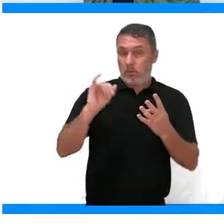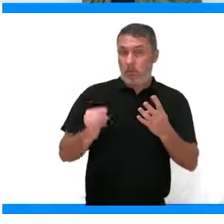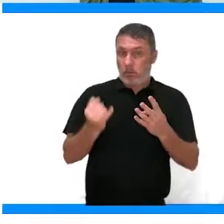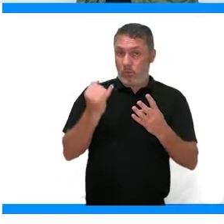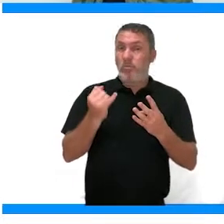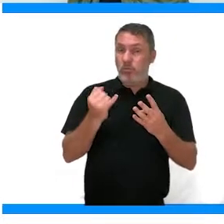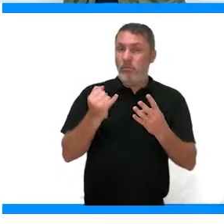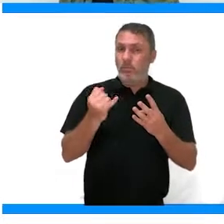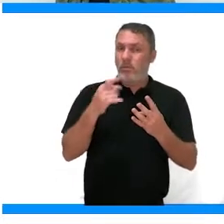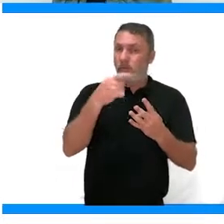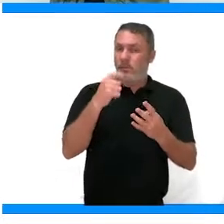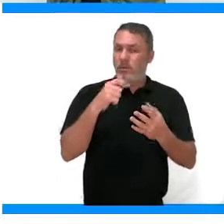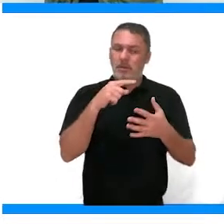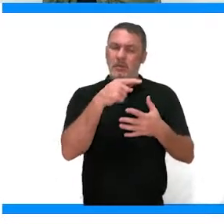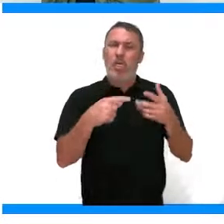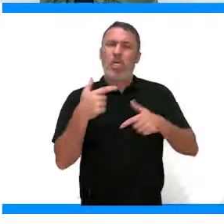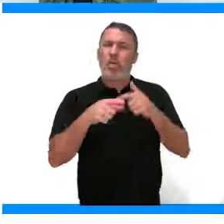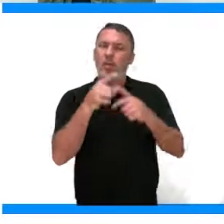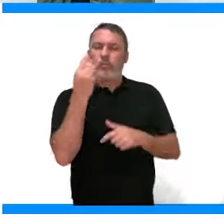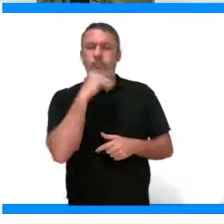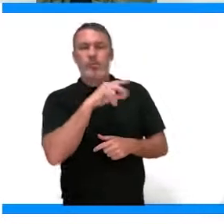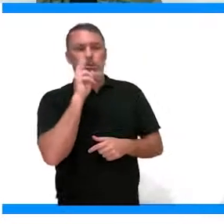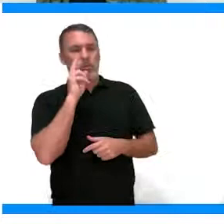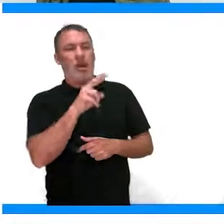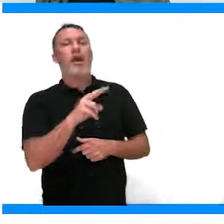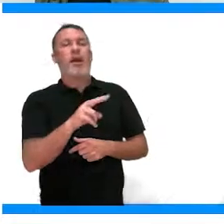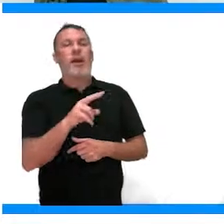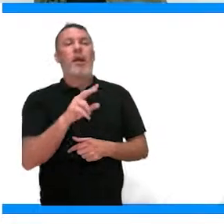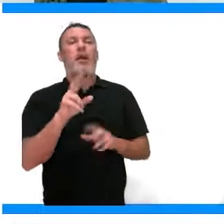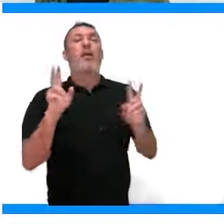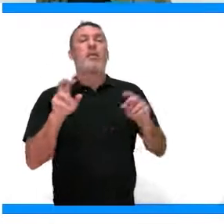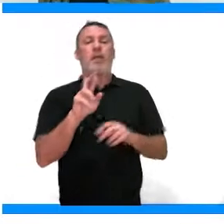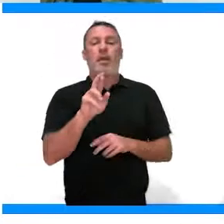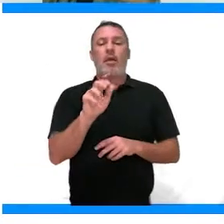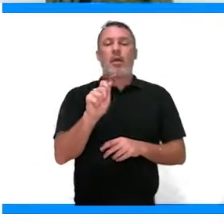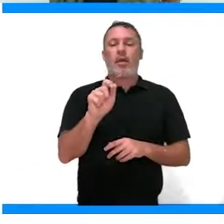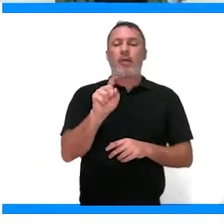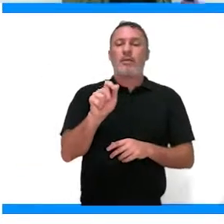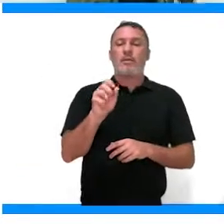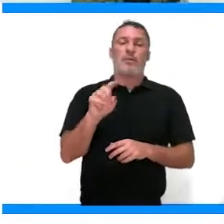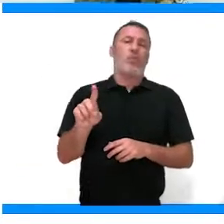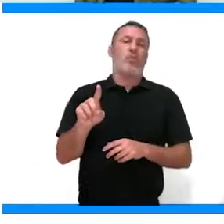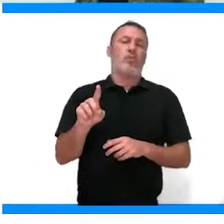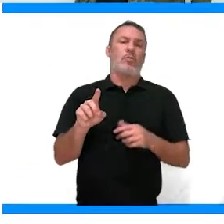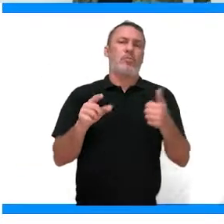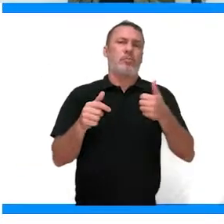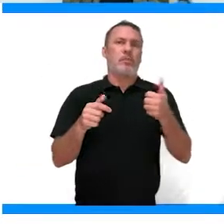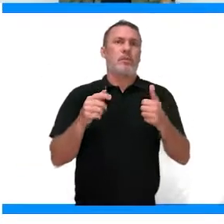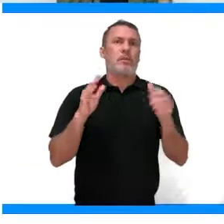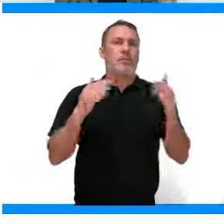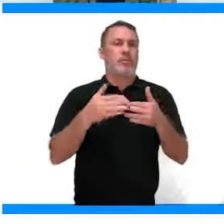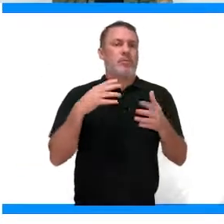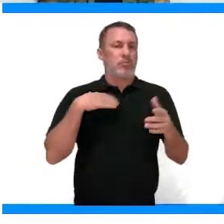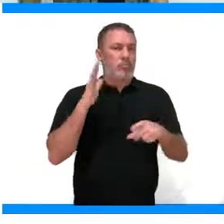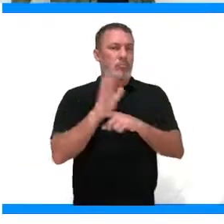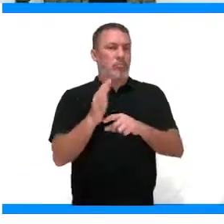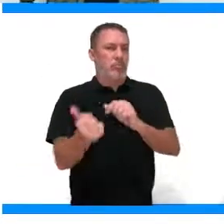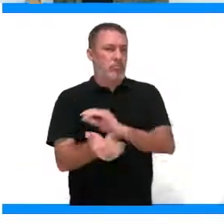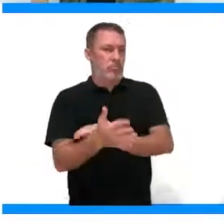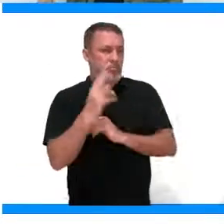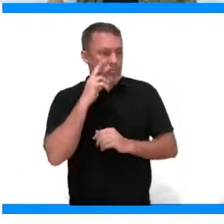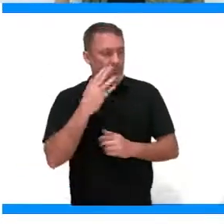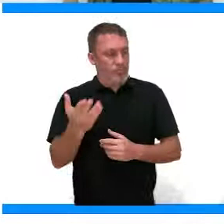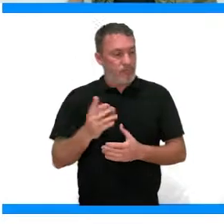questão, você precisa hackear o conceito de razão. Nós vamos hackear agora para você. Vamos nessa? Então vamos